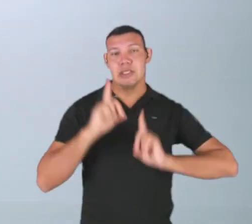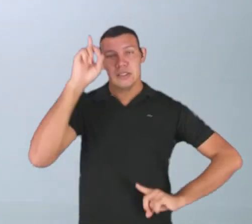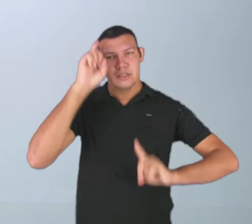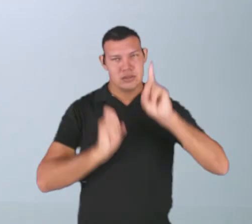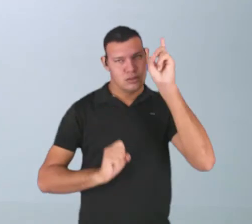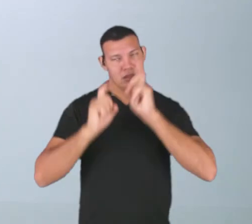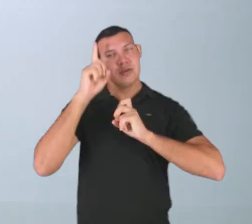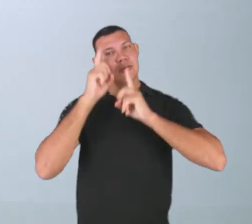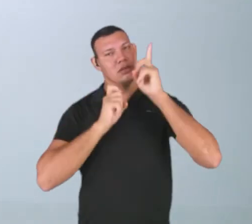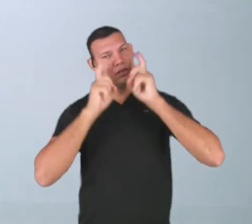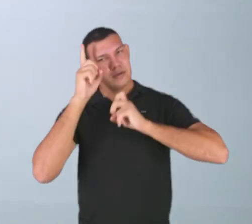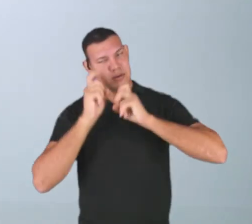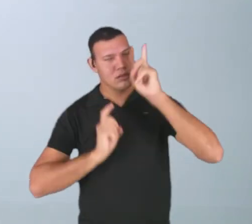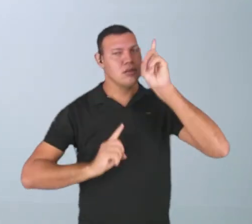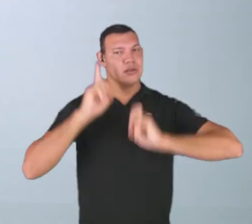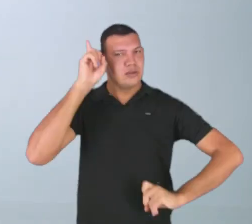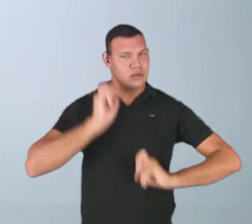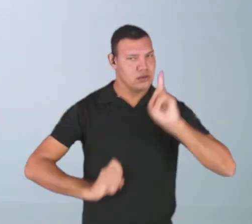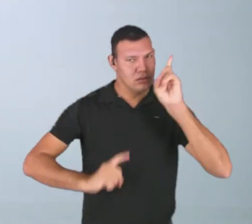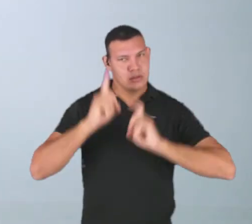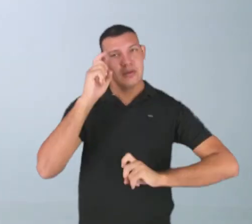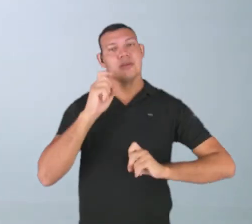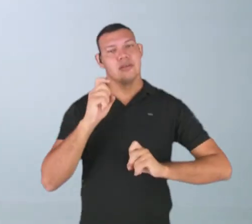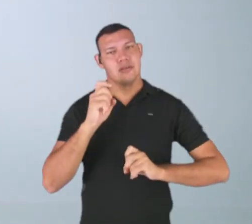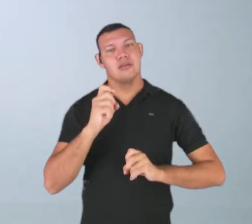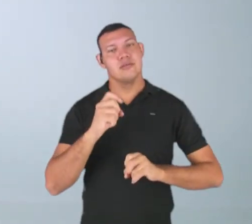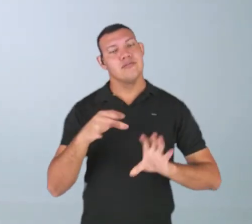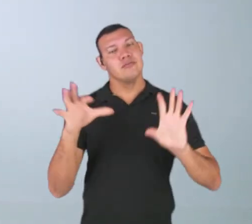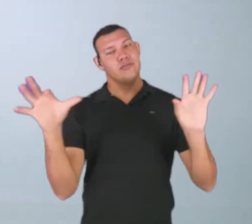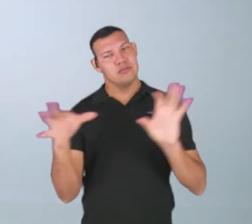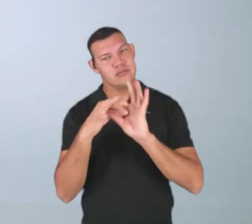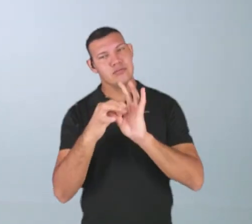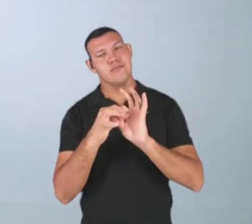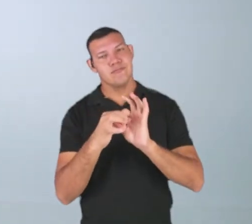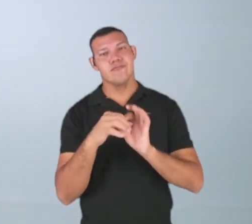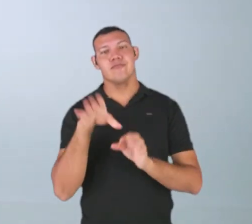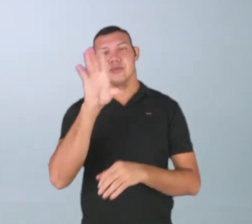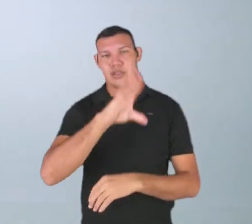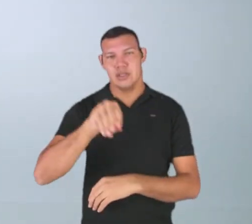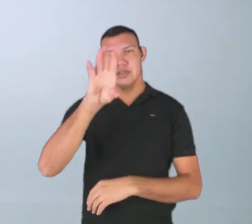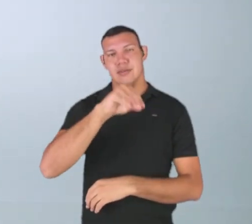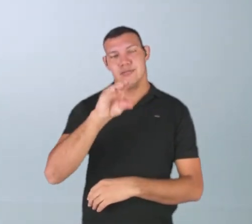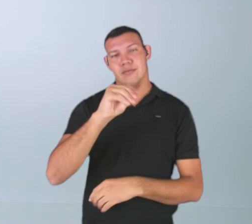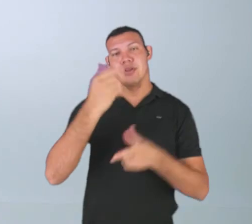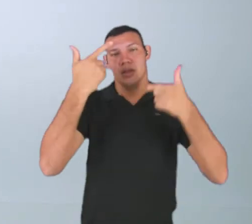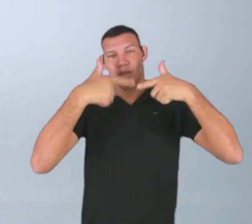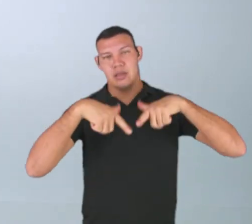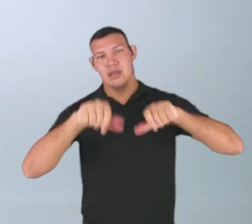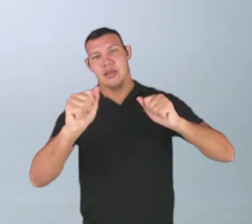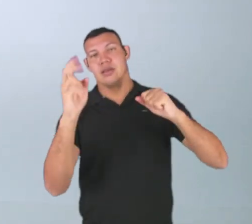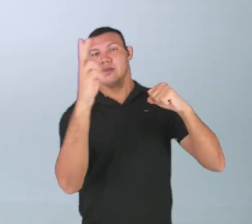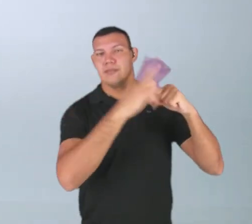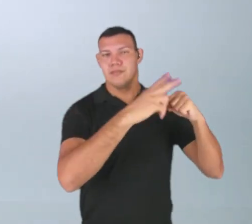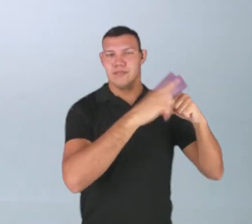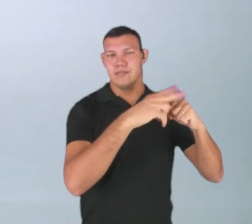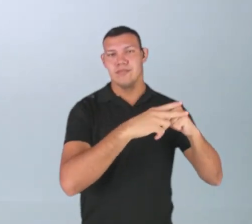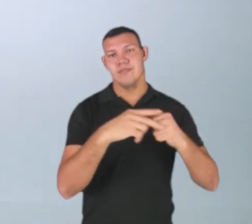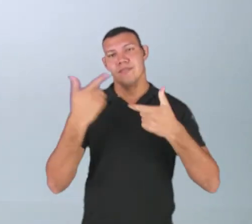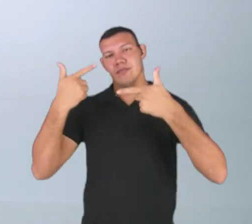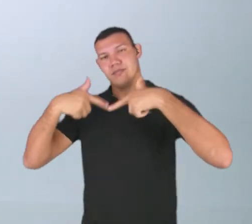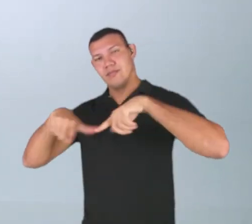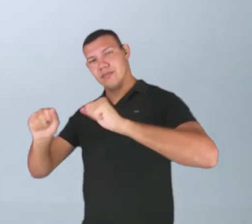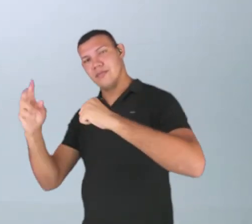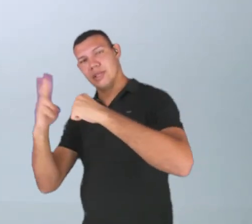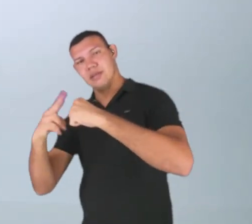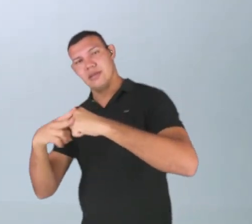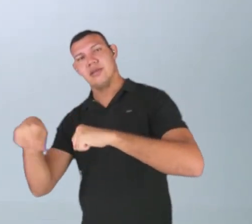nossas expressões faciais ao que a gente diz, o que a gente verbaliza. Por isso que a linguagem verbal e não verbal está sempre